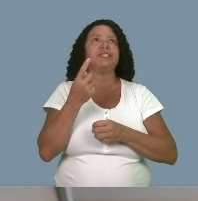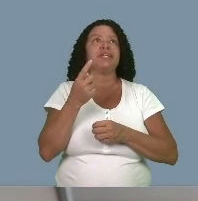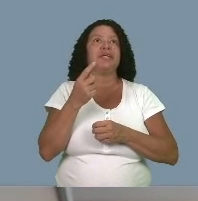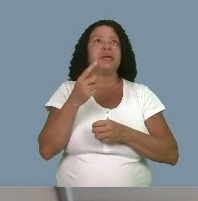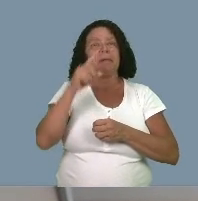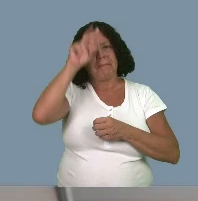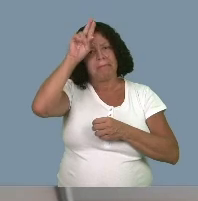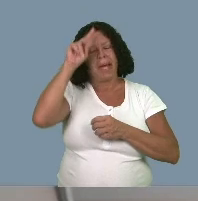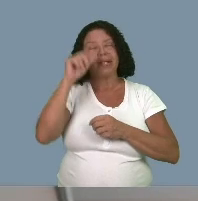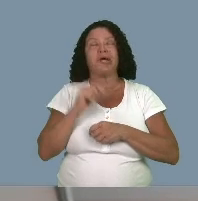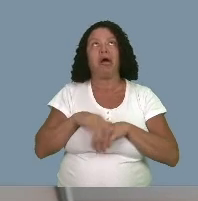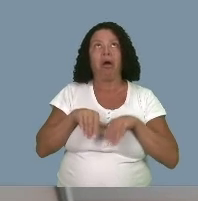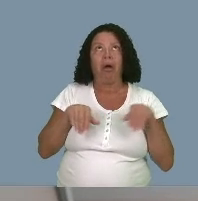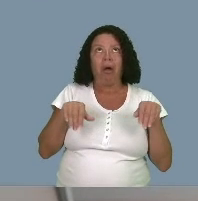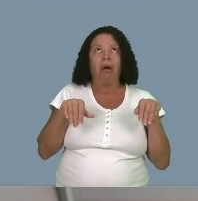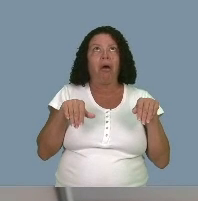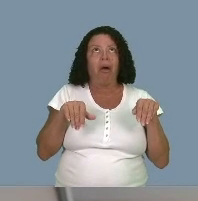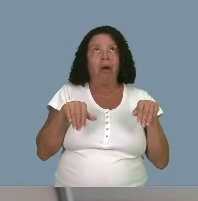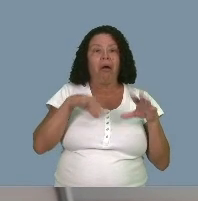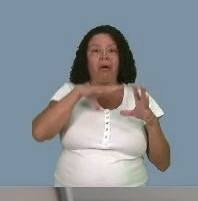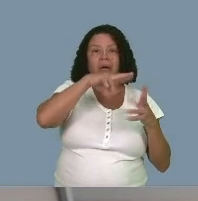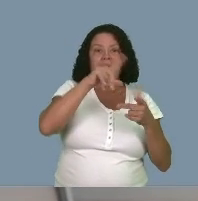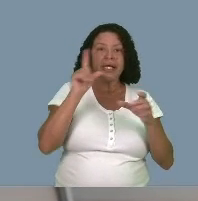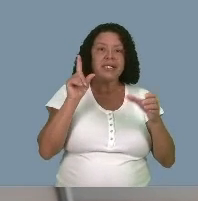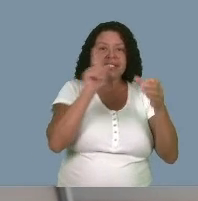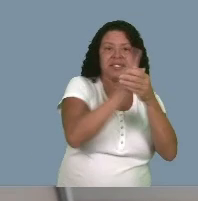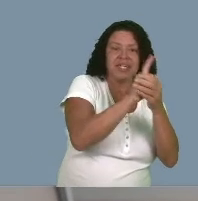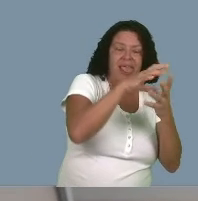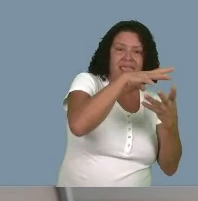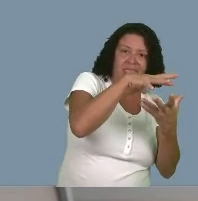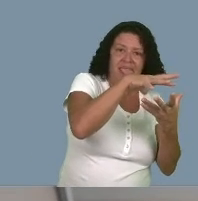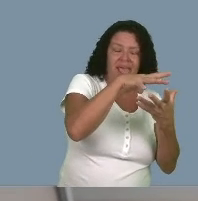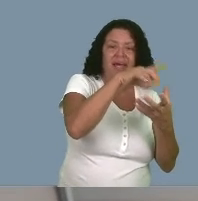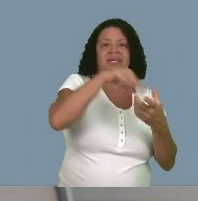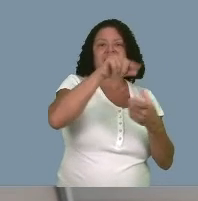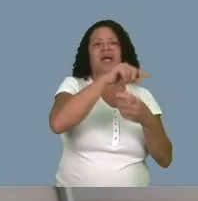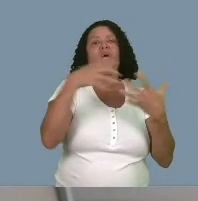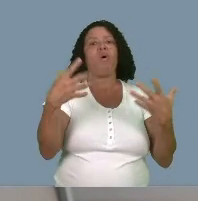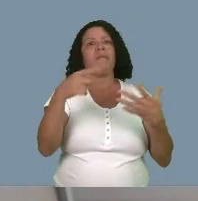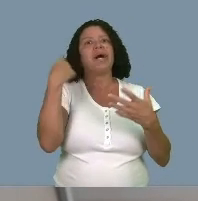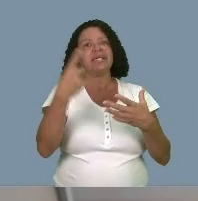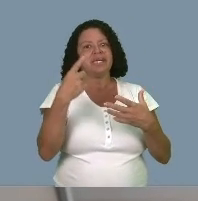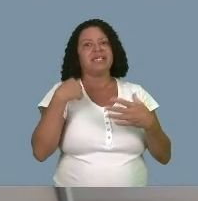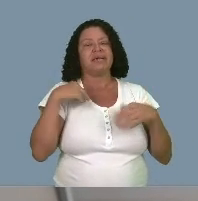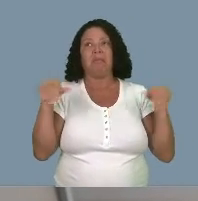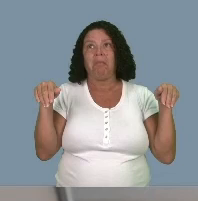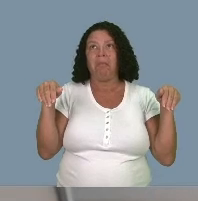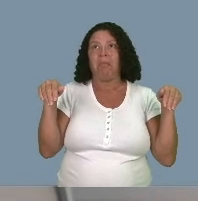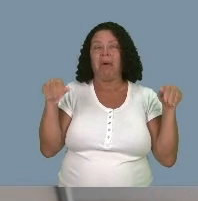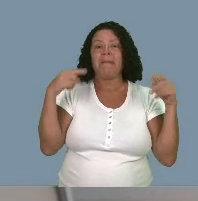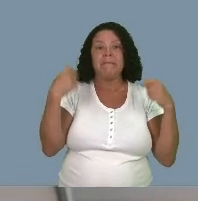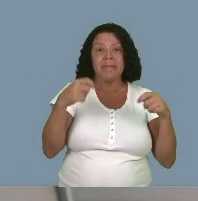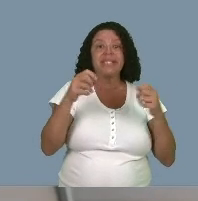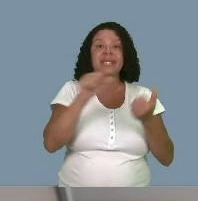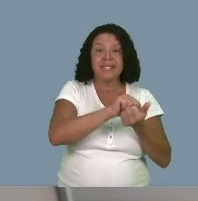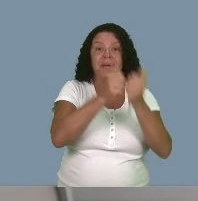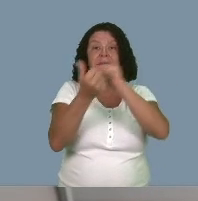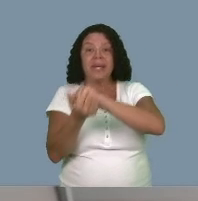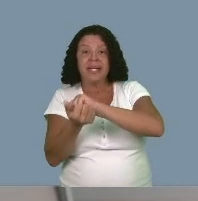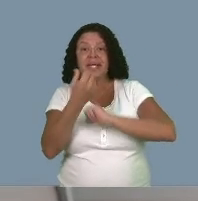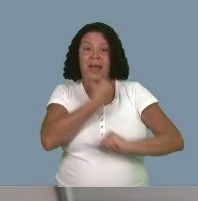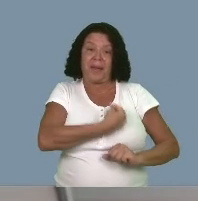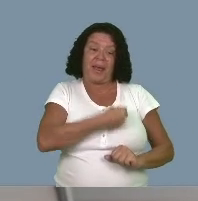né, de um planeta hospedeiro, né? E, enquanto parasitas, né, a gente precisa se adaptar